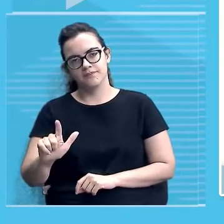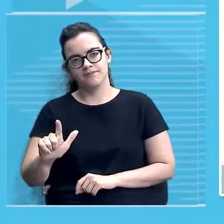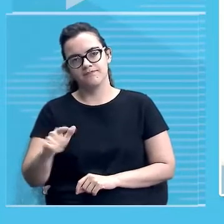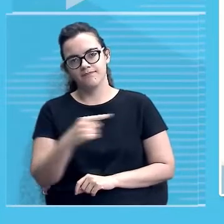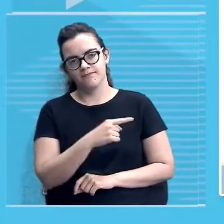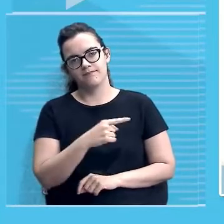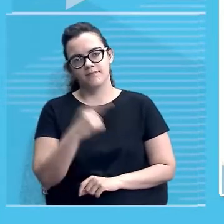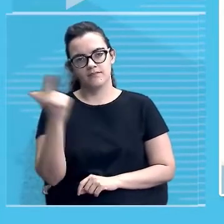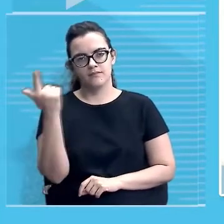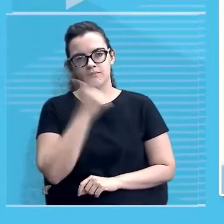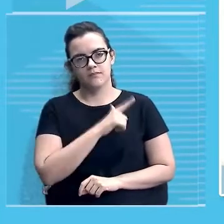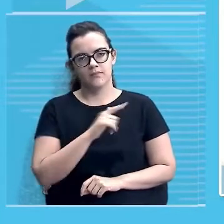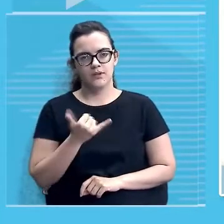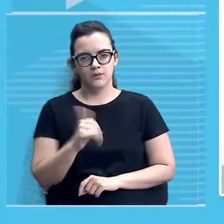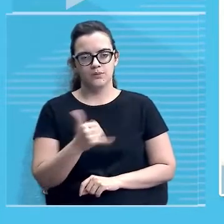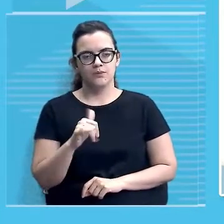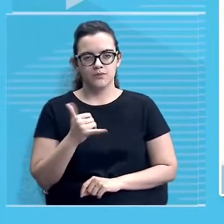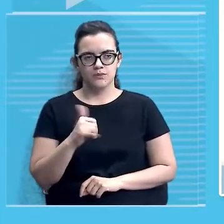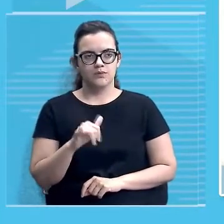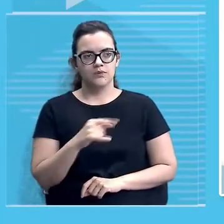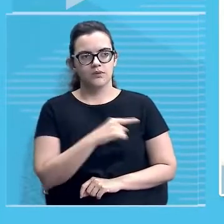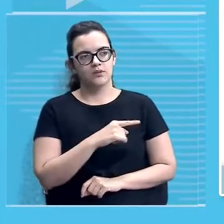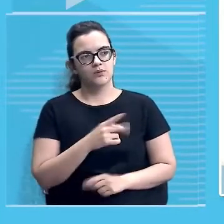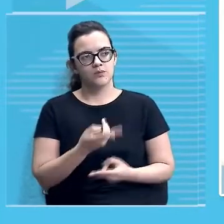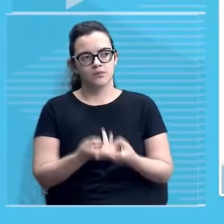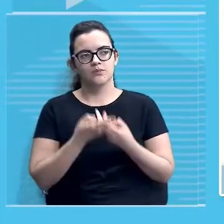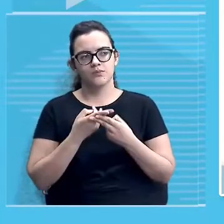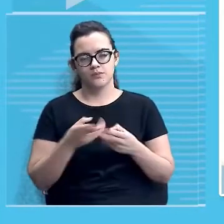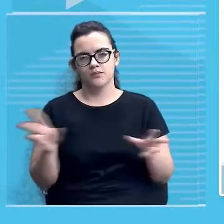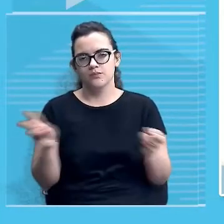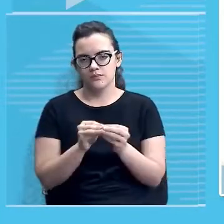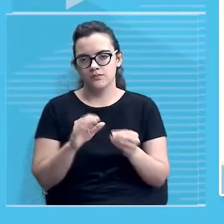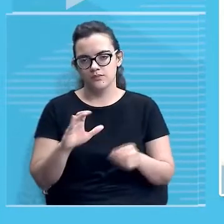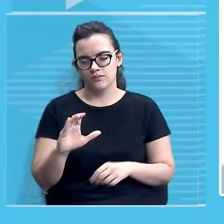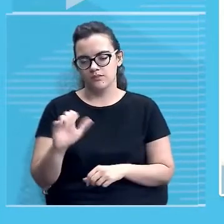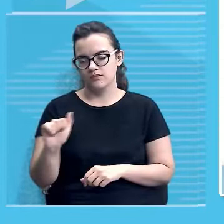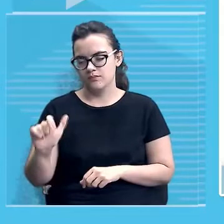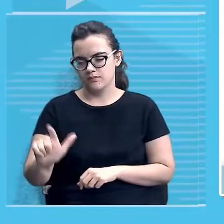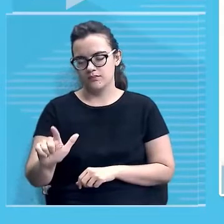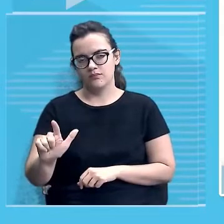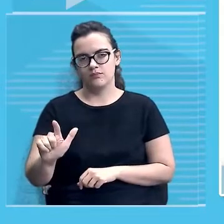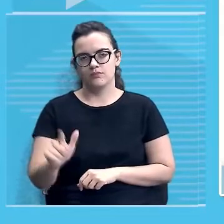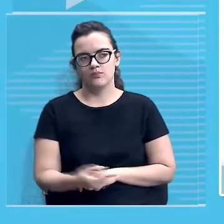calor, nós iremos expressar através dessa unidade.